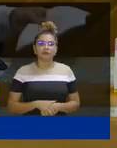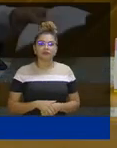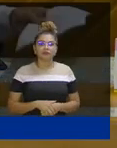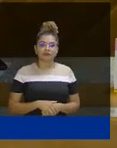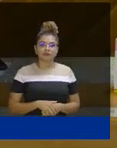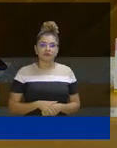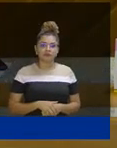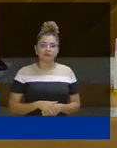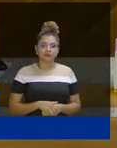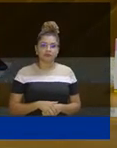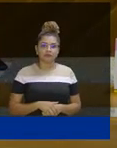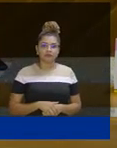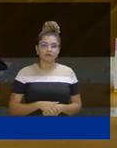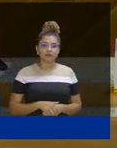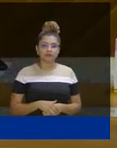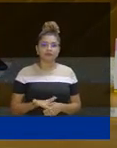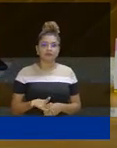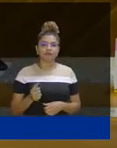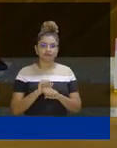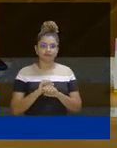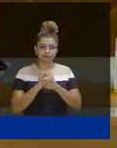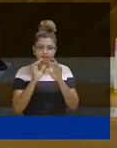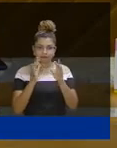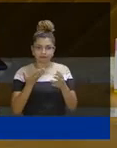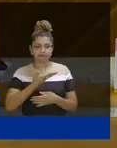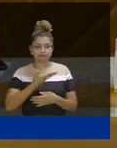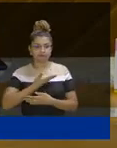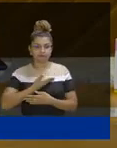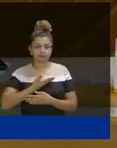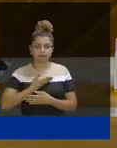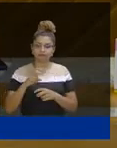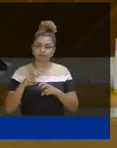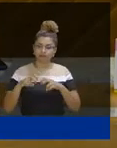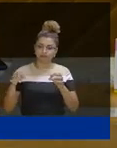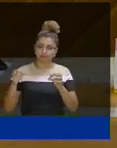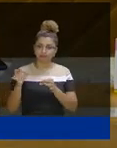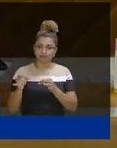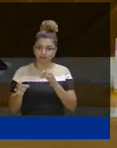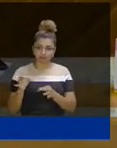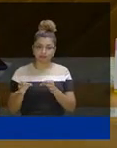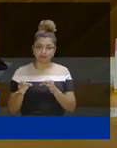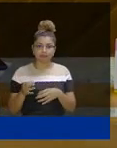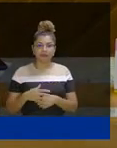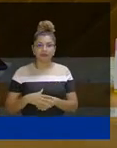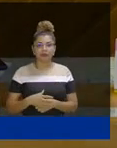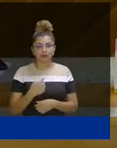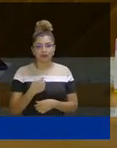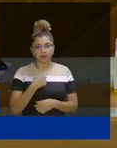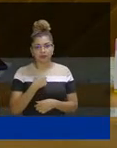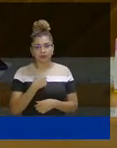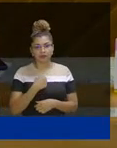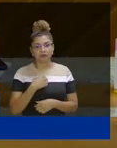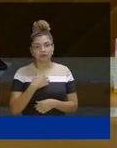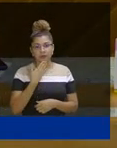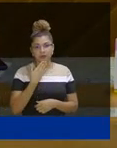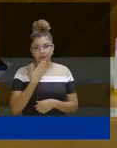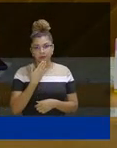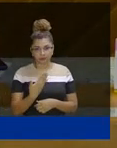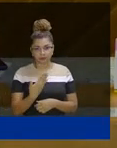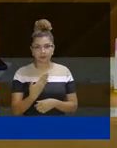Eu queria esclarecer aos colegas que eu